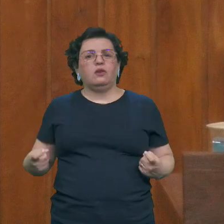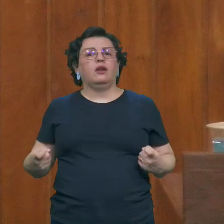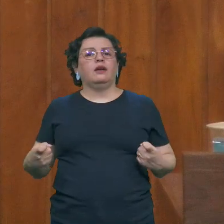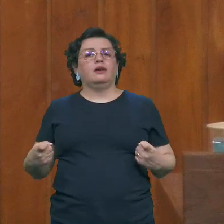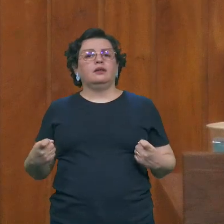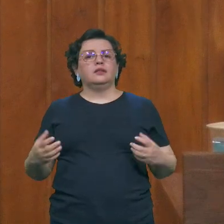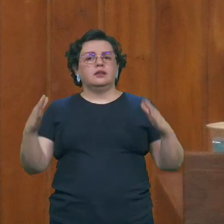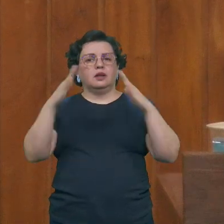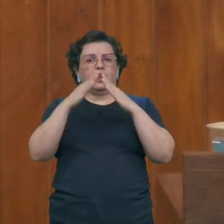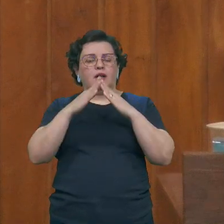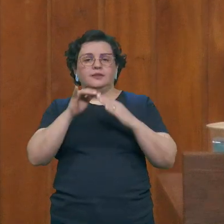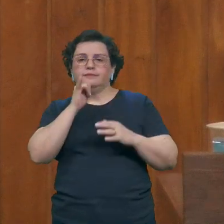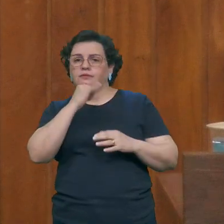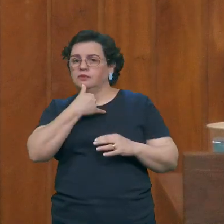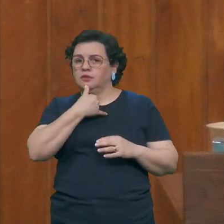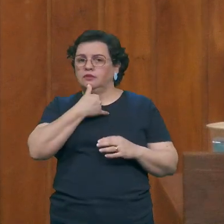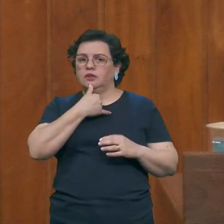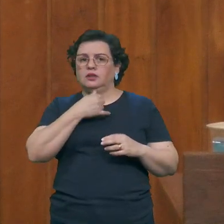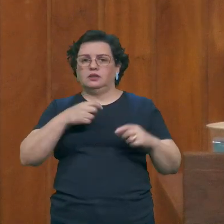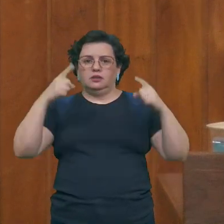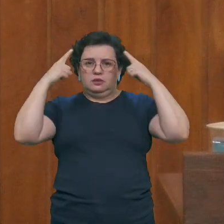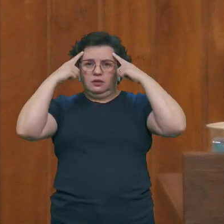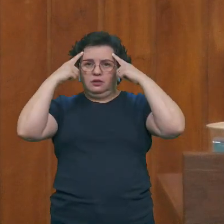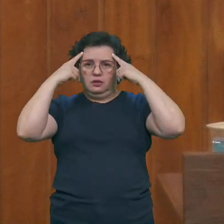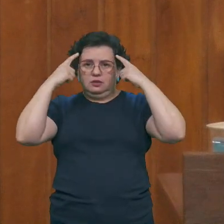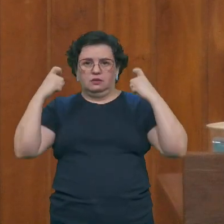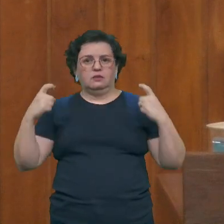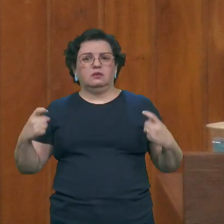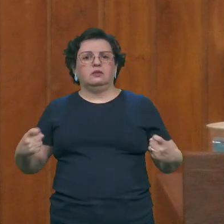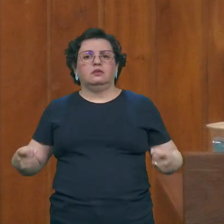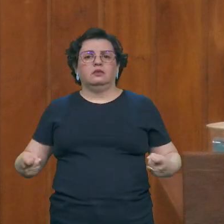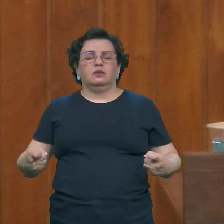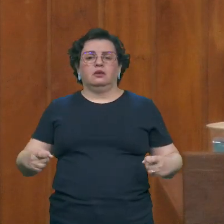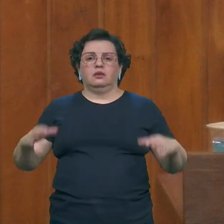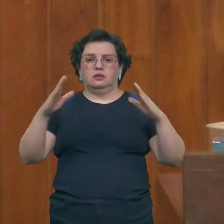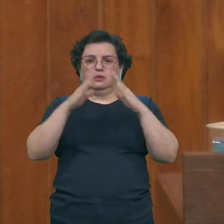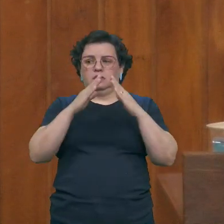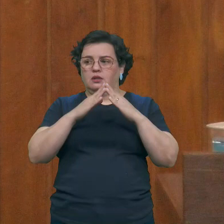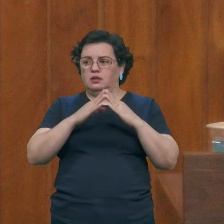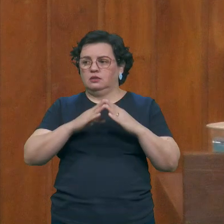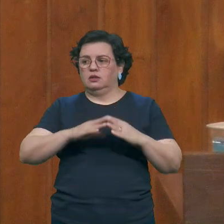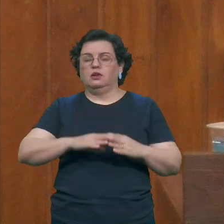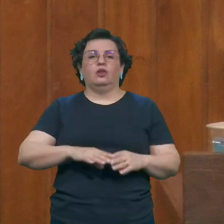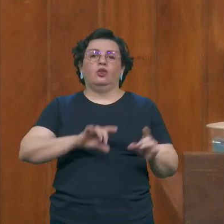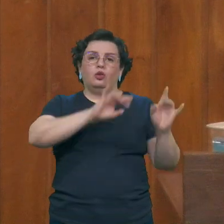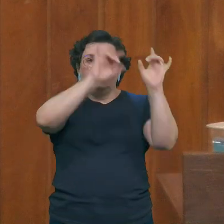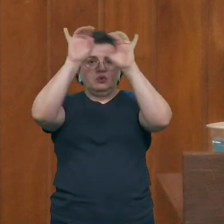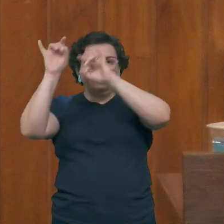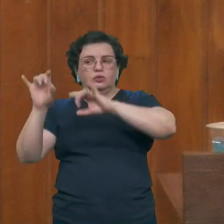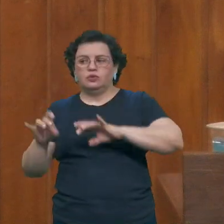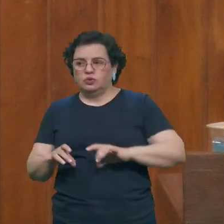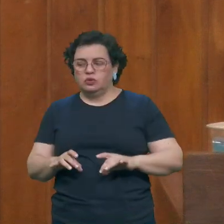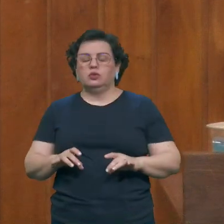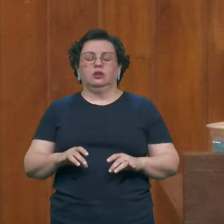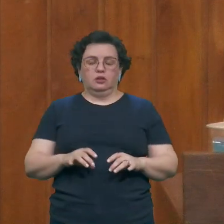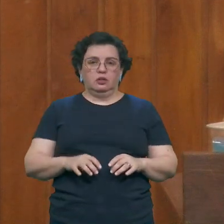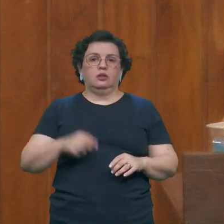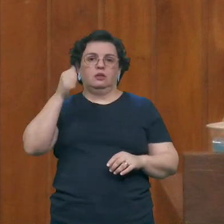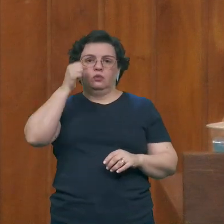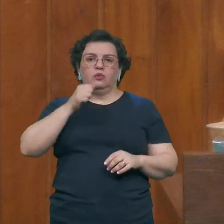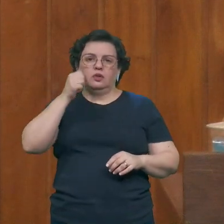Infelizmente, a violência doméstica é todos os dias. Mulheres sendo